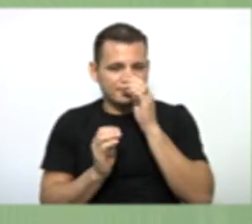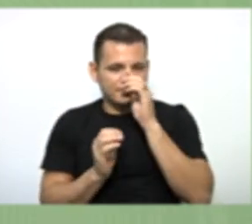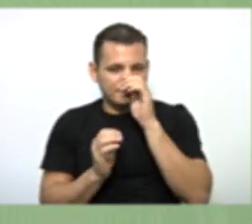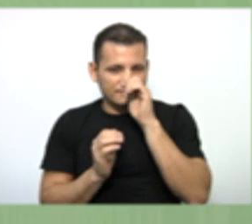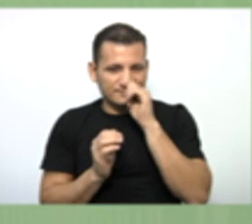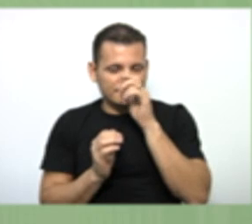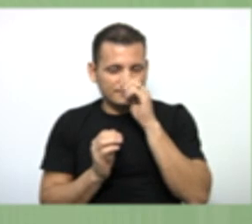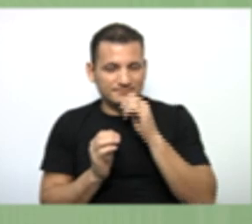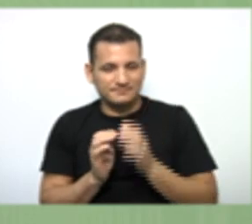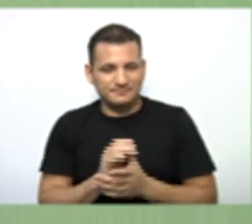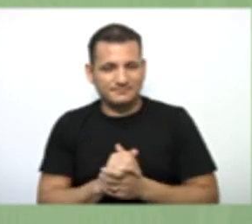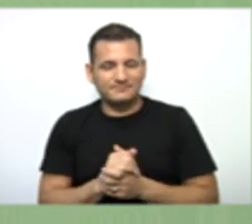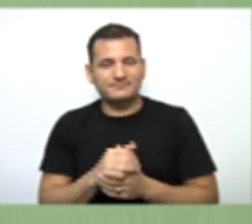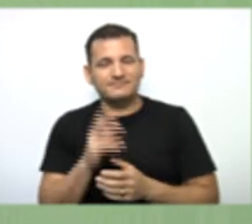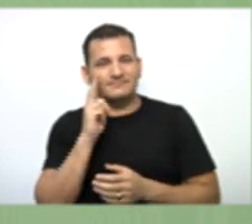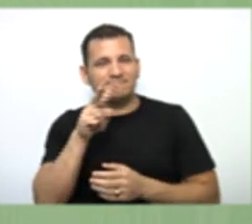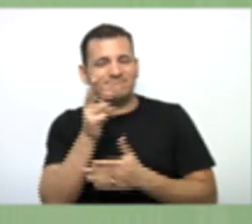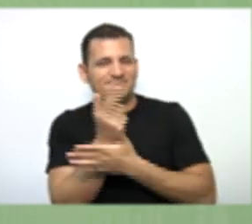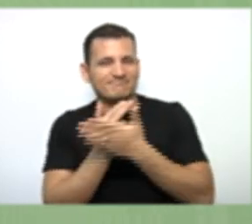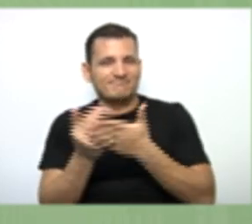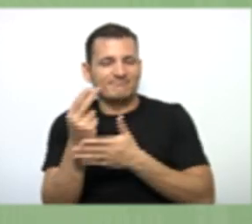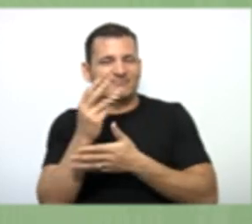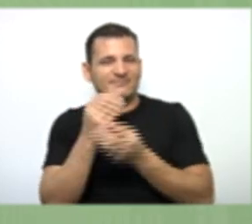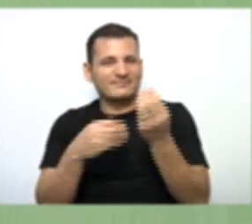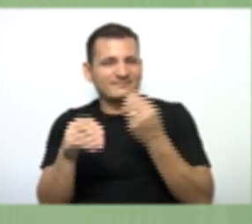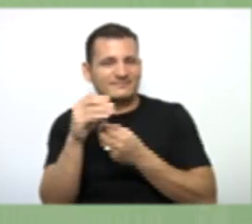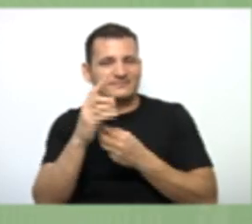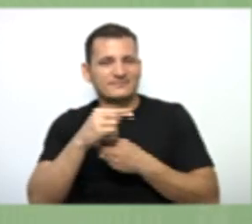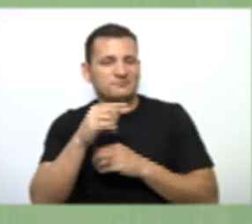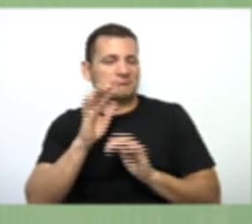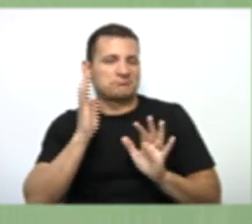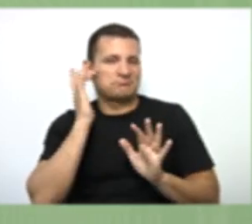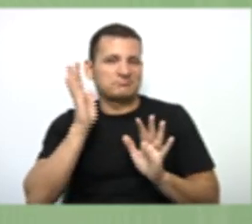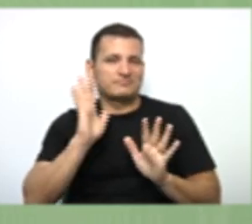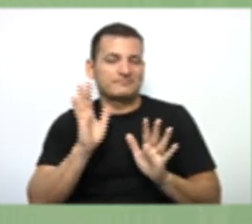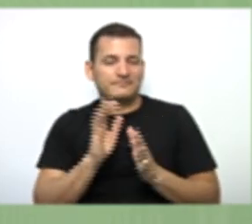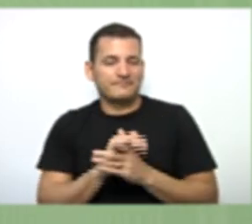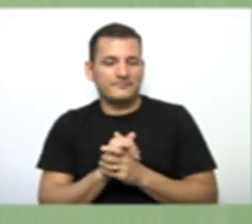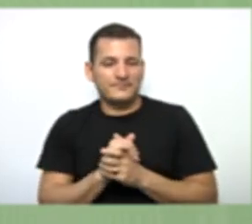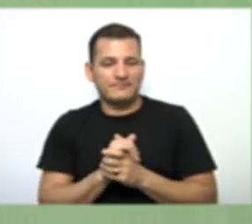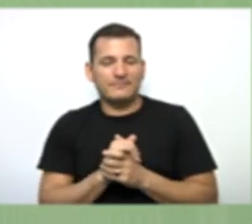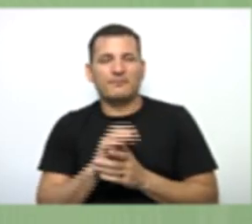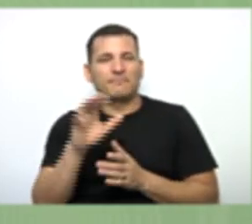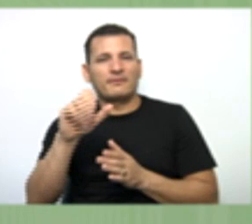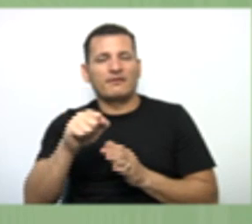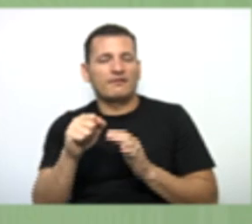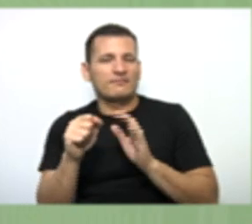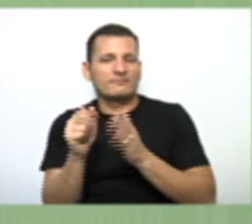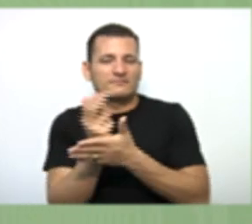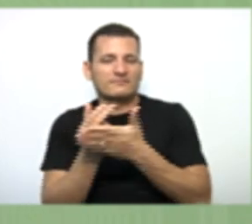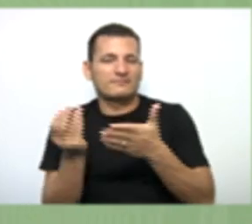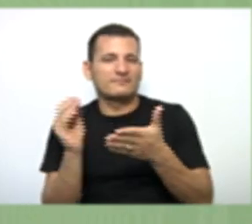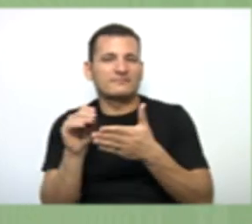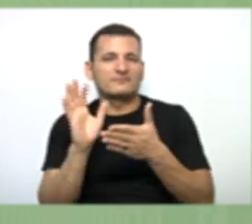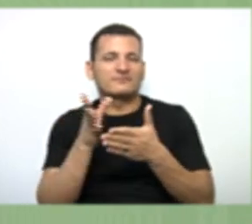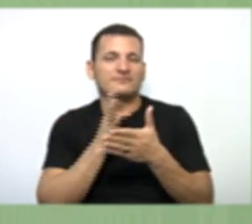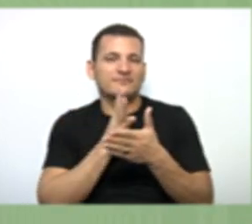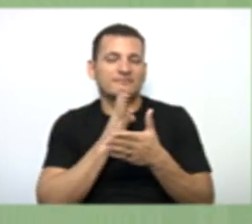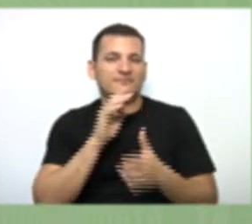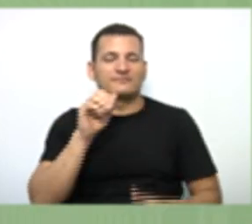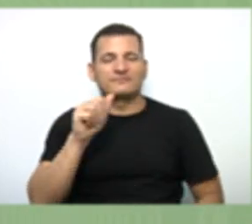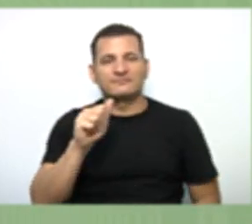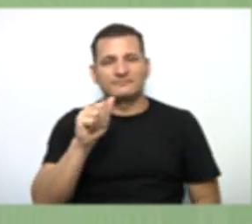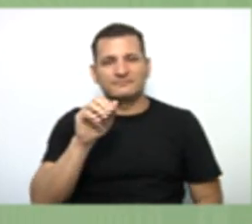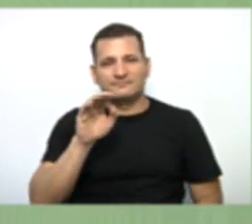desse jeito, gostou desse caractere, que eu não sei que caractere é esse, vamos pegar um caractere que já é conhecido. A, B,